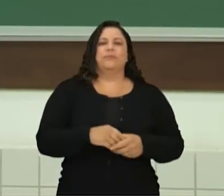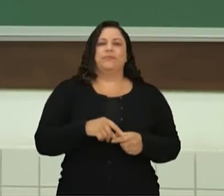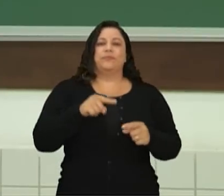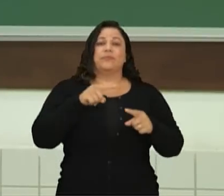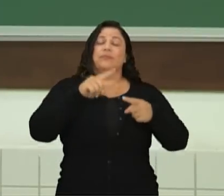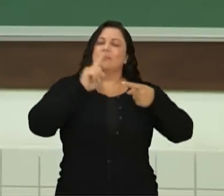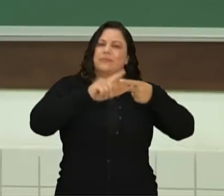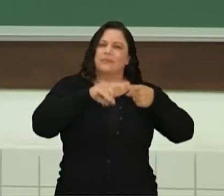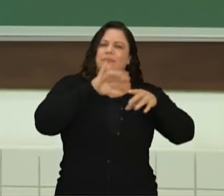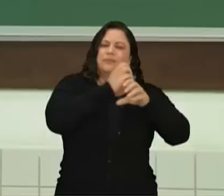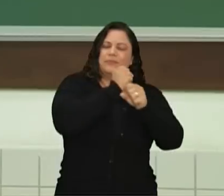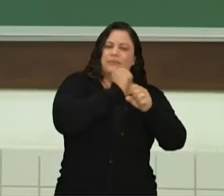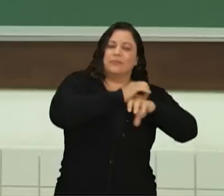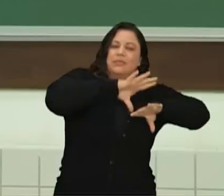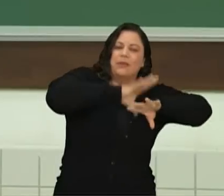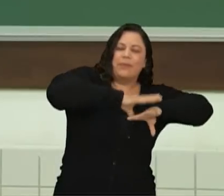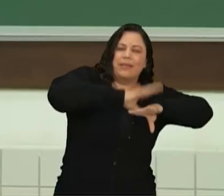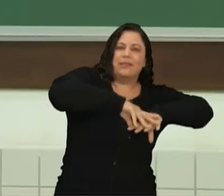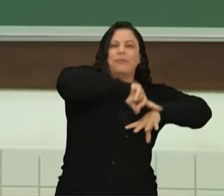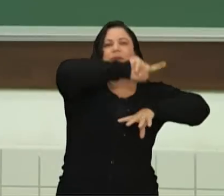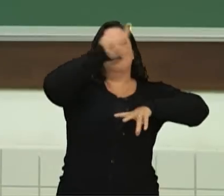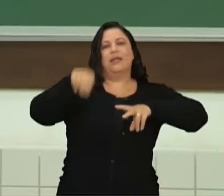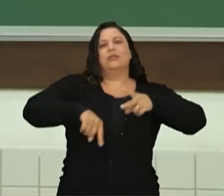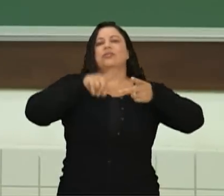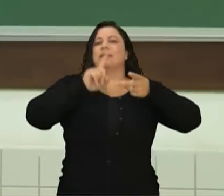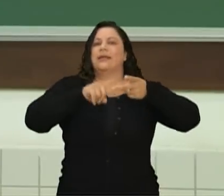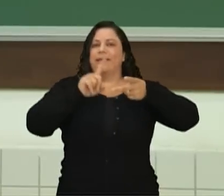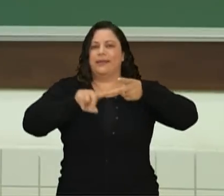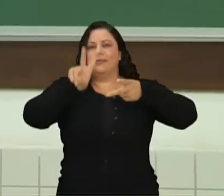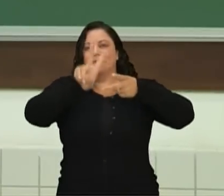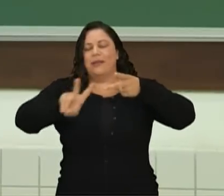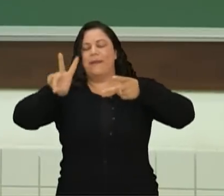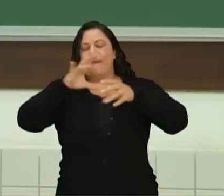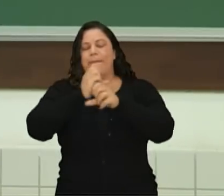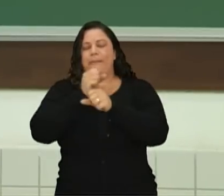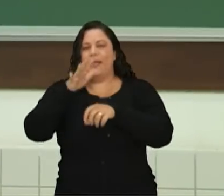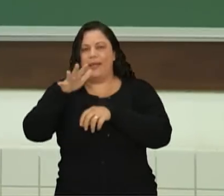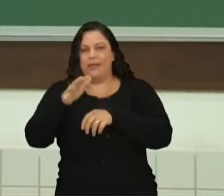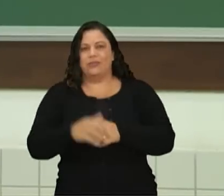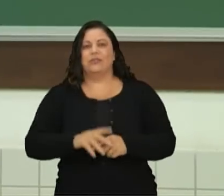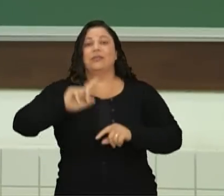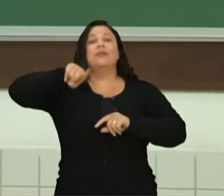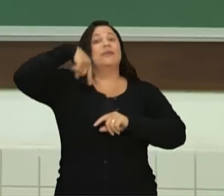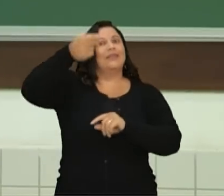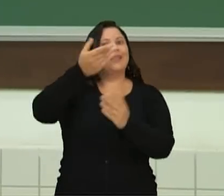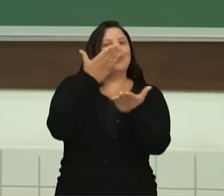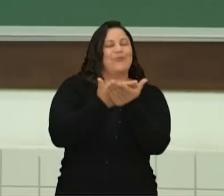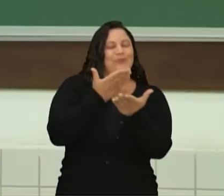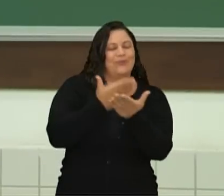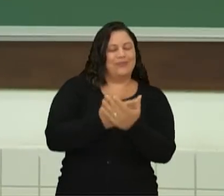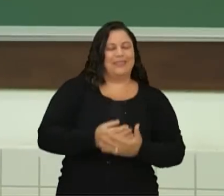aritmética quanto a média ponderada. Então, até a próxima aula.